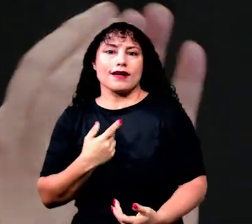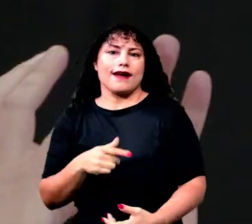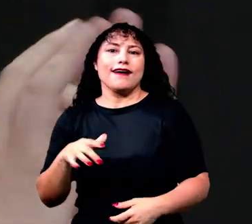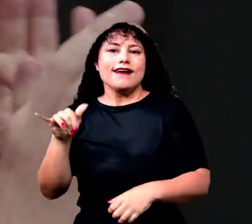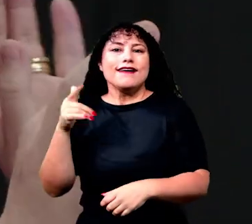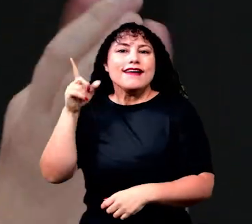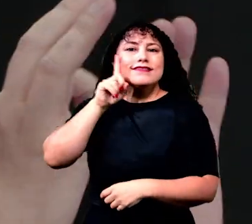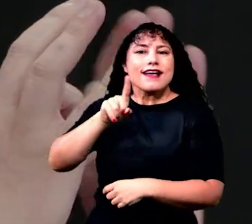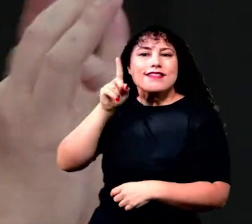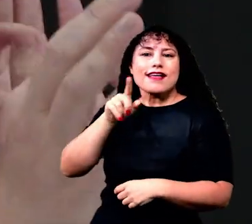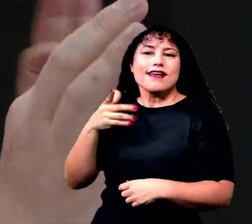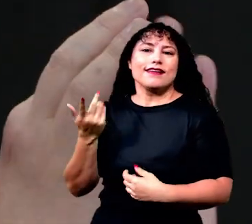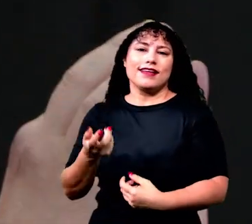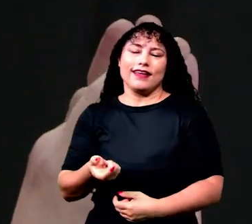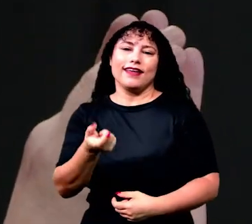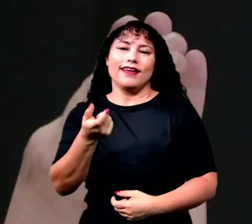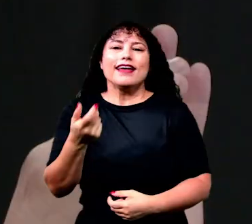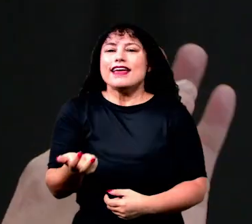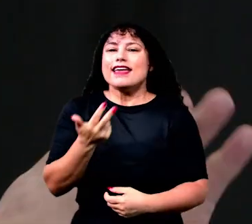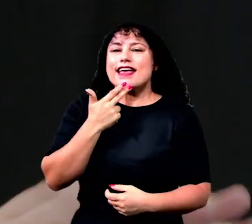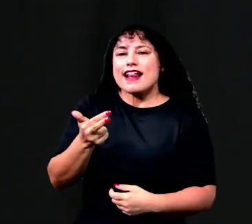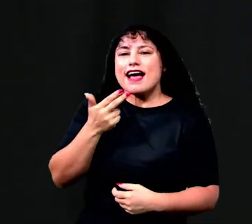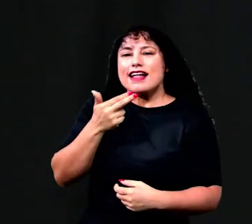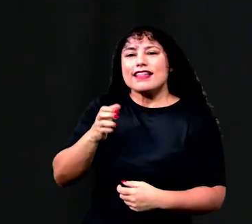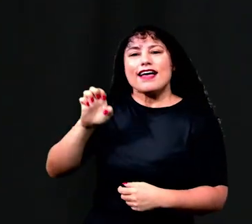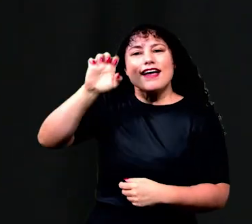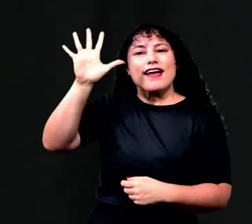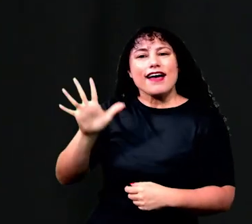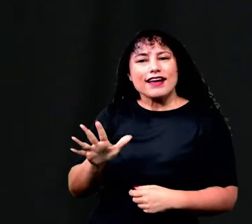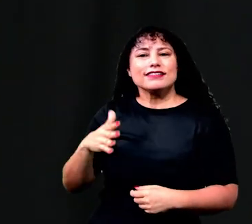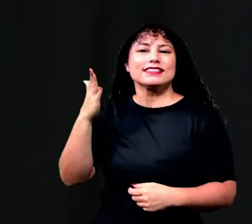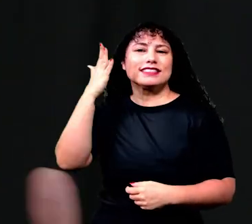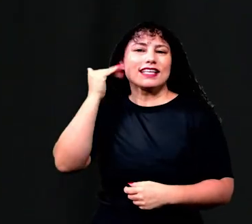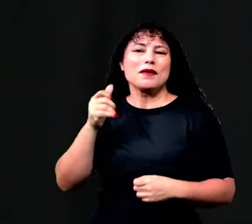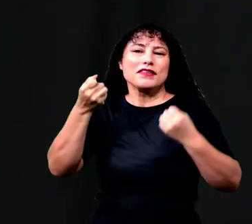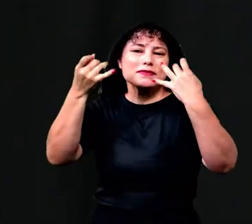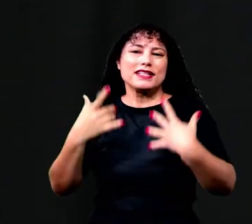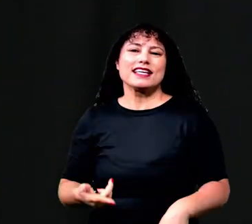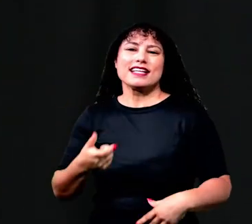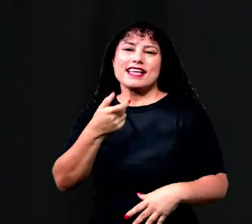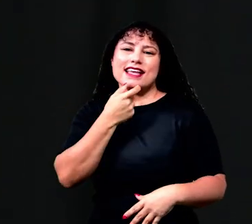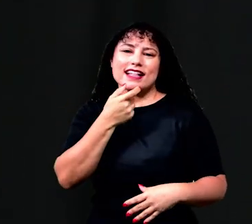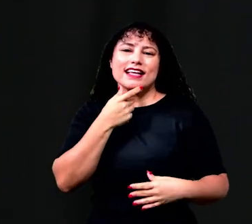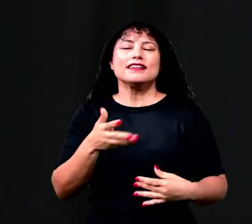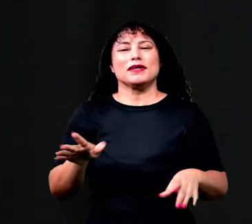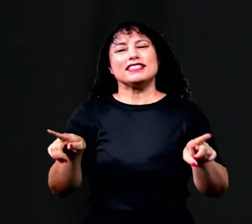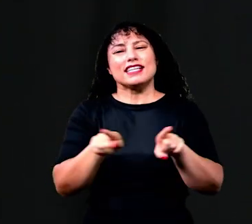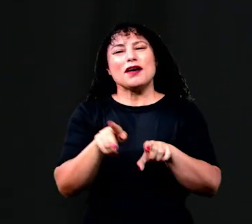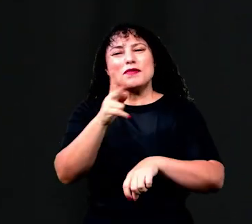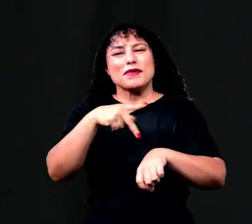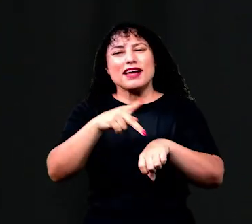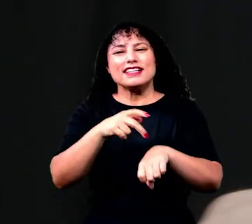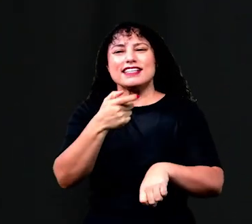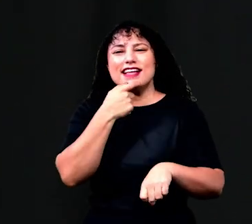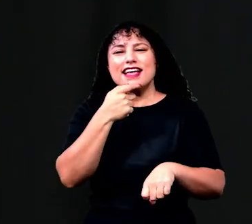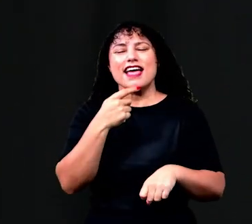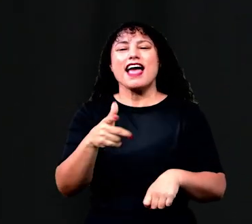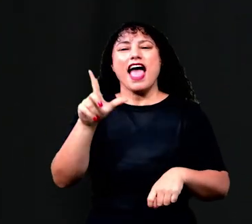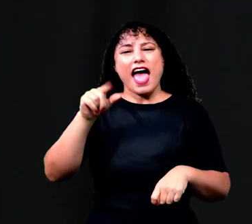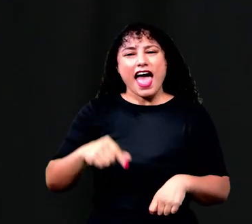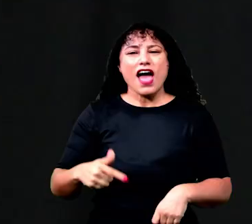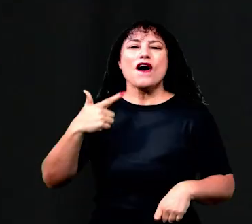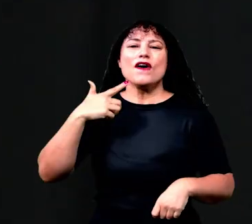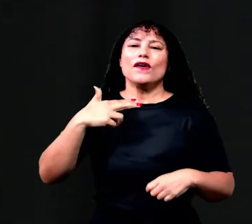Unidos e Inglaterra, né, quando fala de inglês, mas a gente sabe que tem muitos países que têm o inglês como idioma oficial. Então, ter